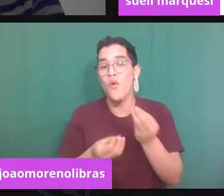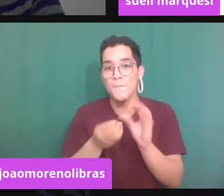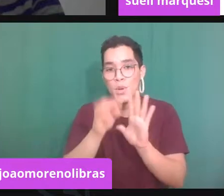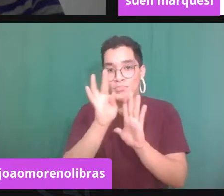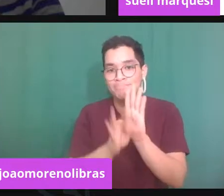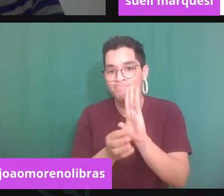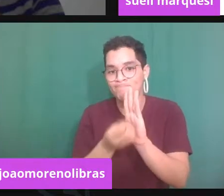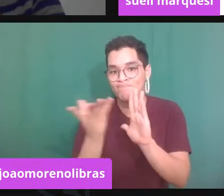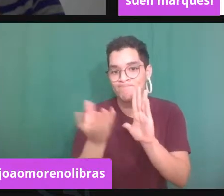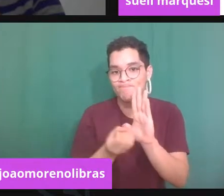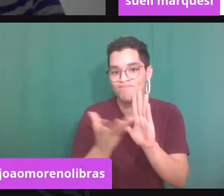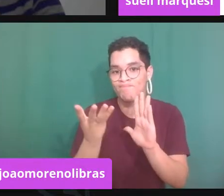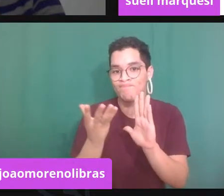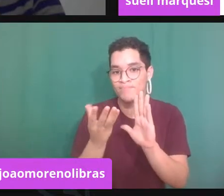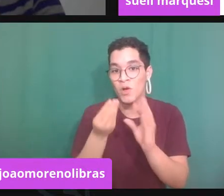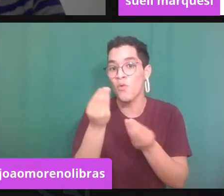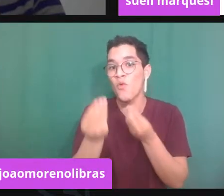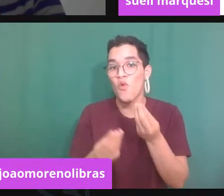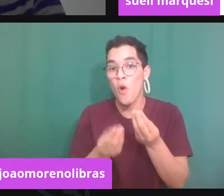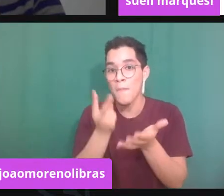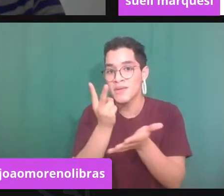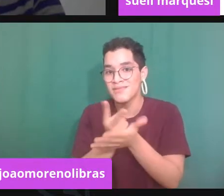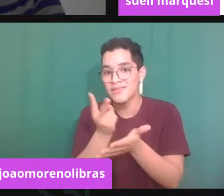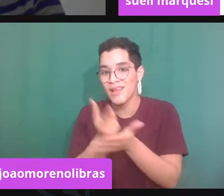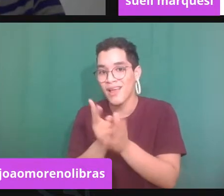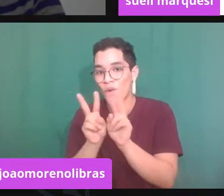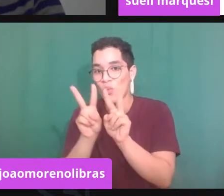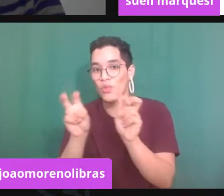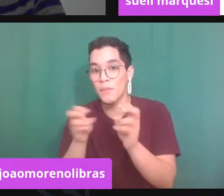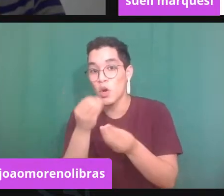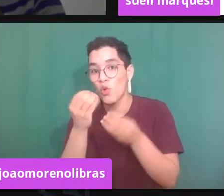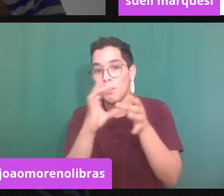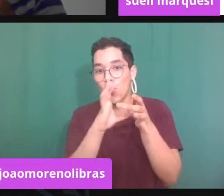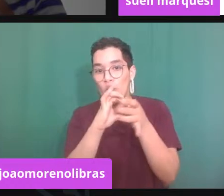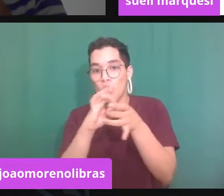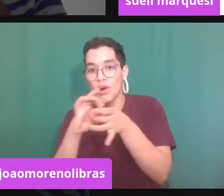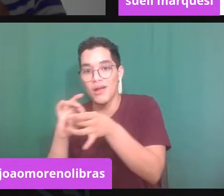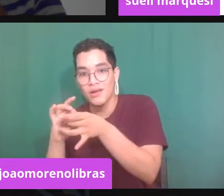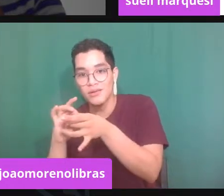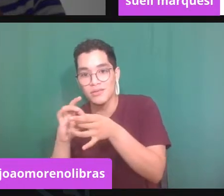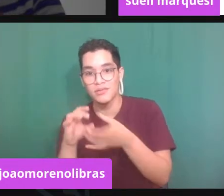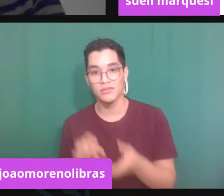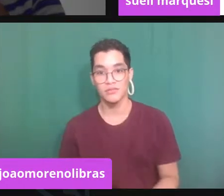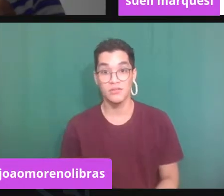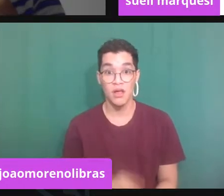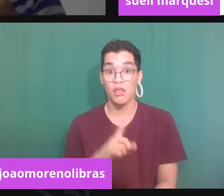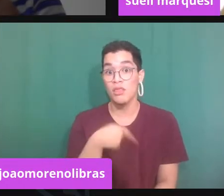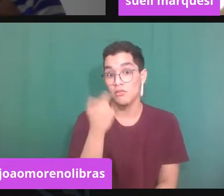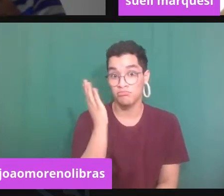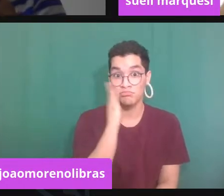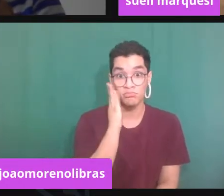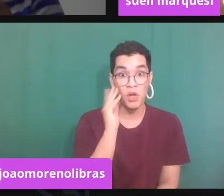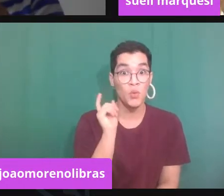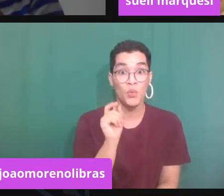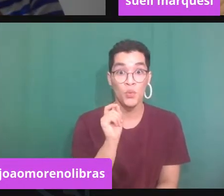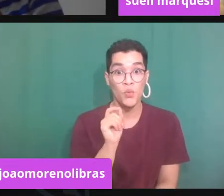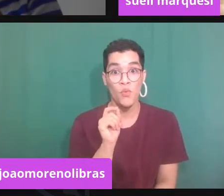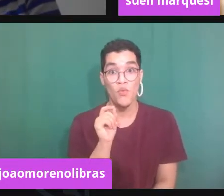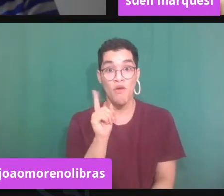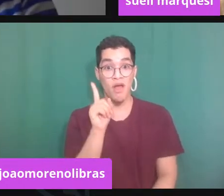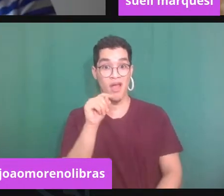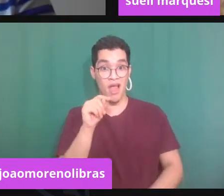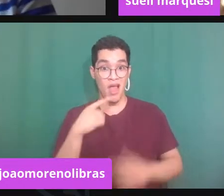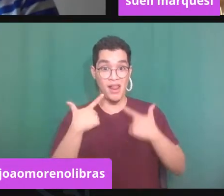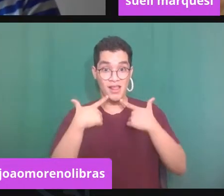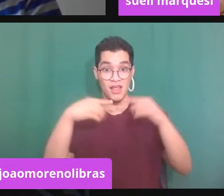É como não fugir ao tema. É como dar coerência. É evidente que tudo isso é dito por uma linguagem clara,